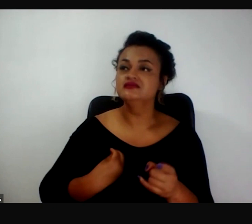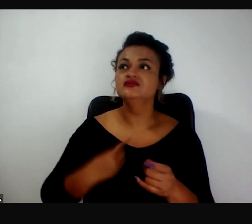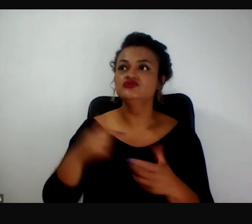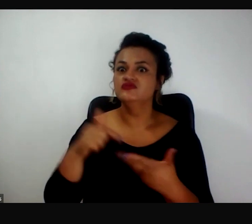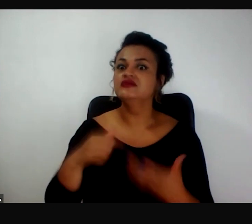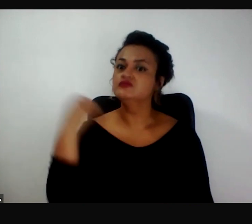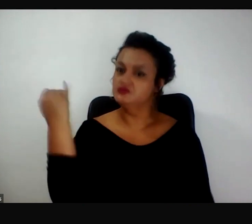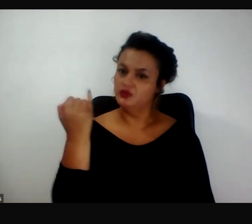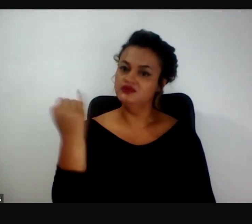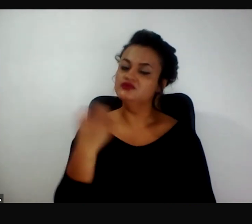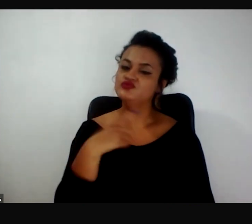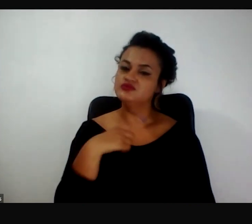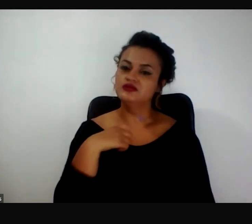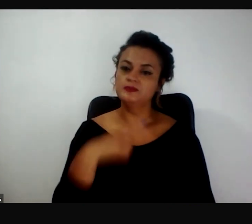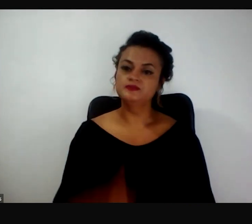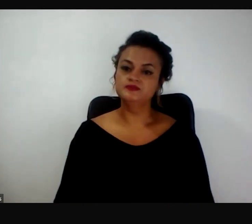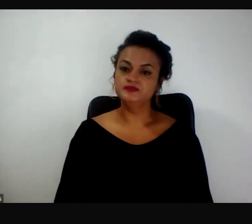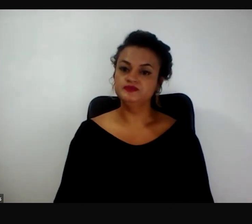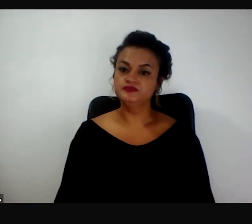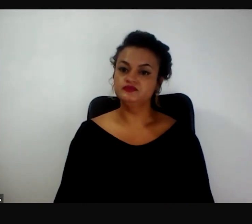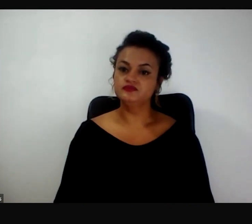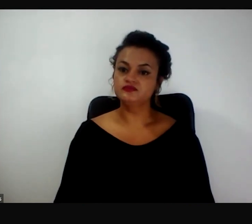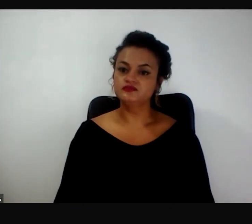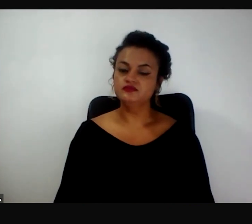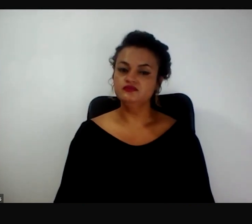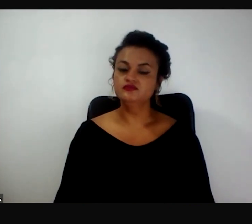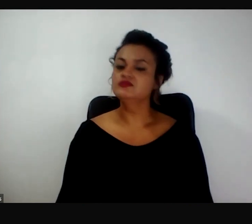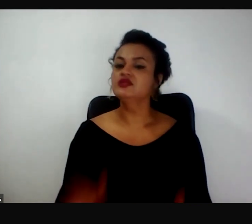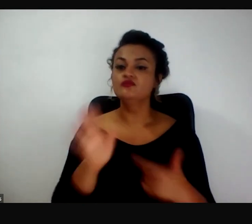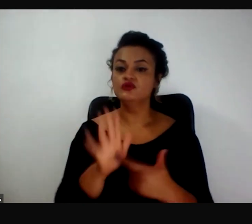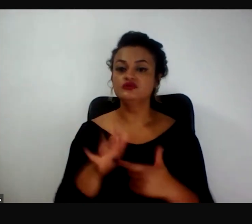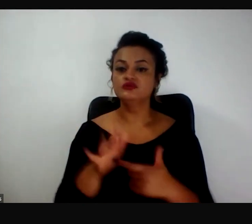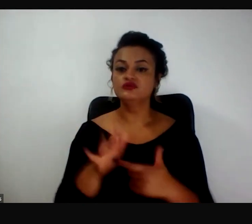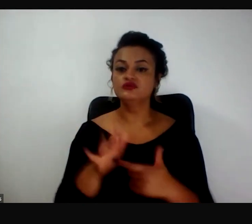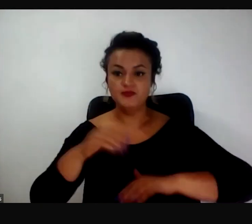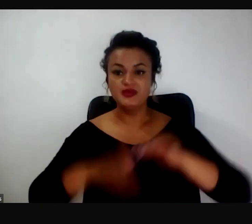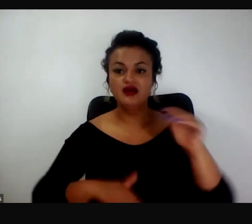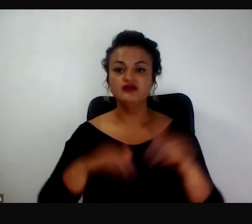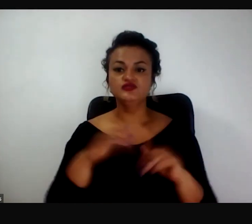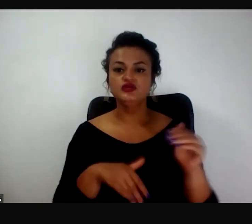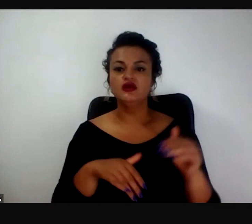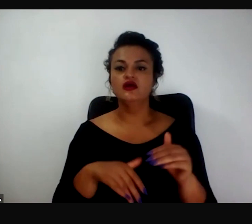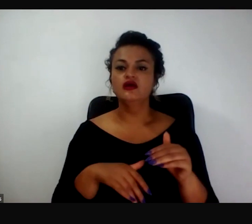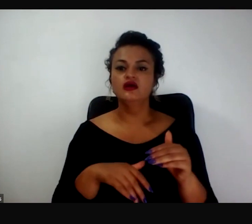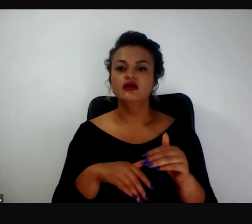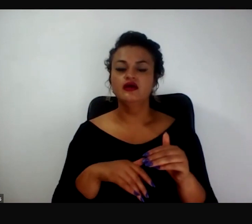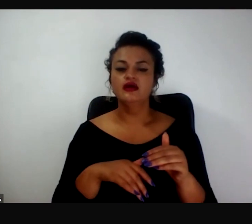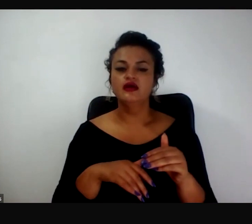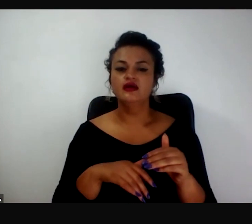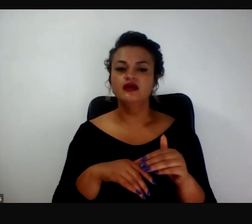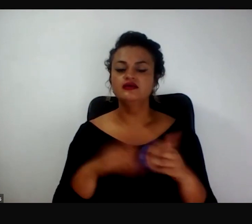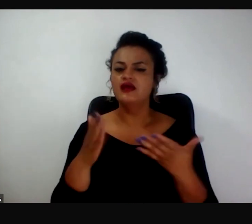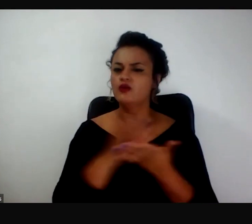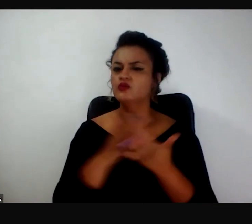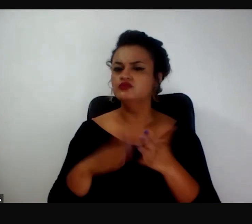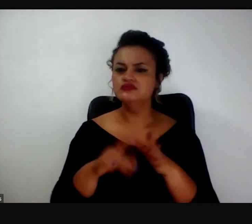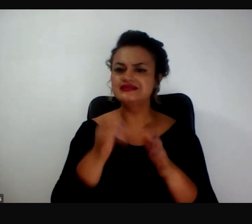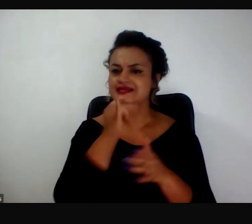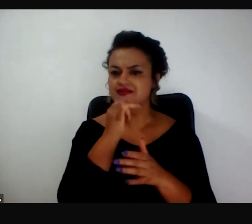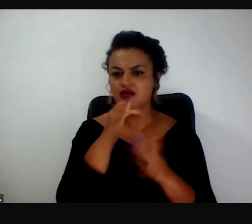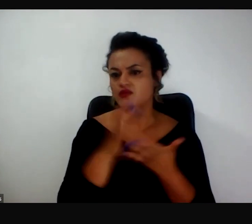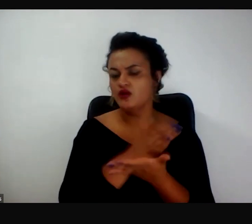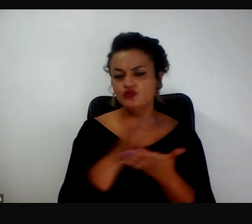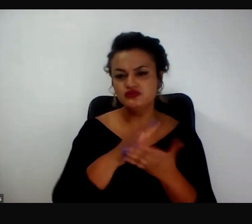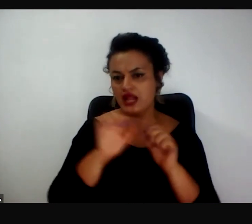prática. E tem uma relevância prática porque, em alguns exemplos muito